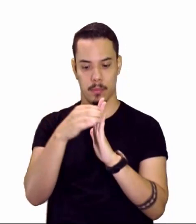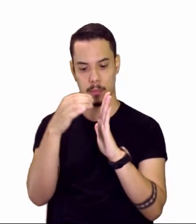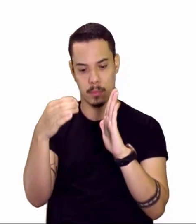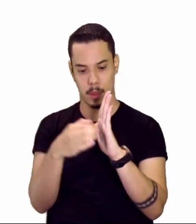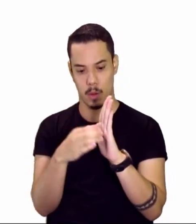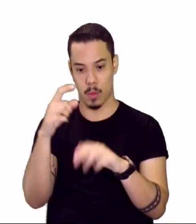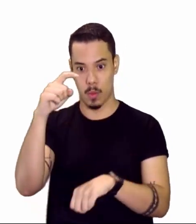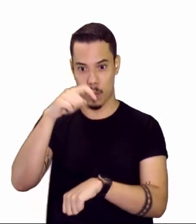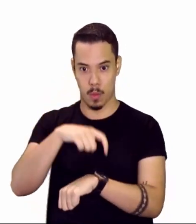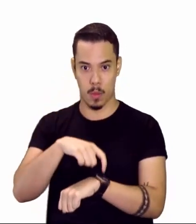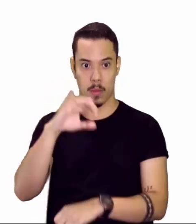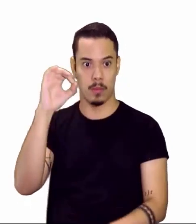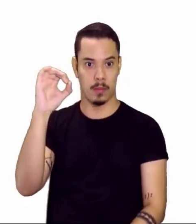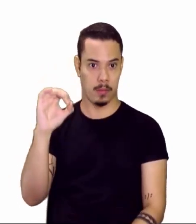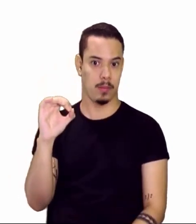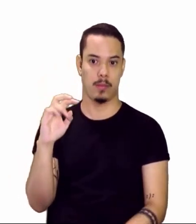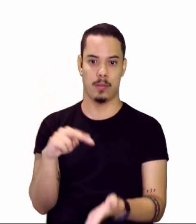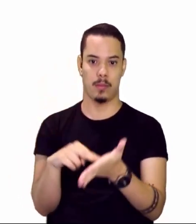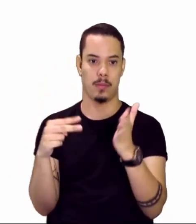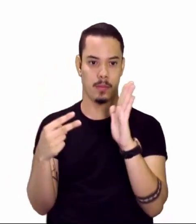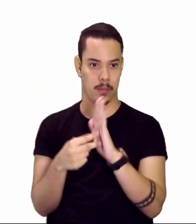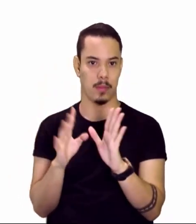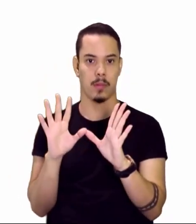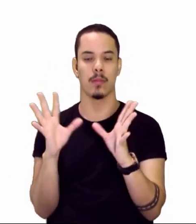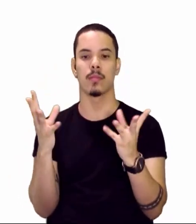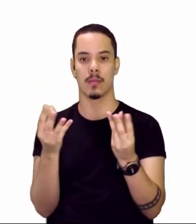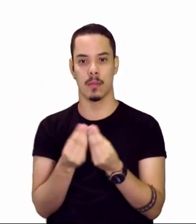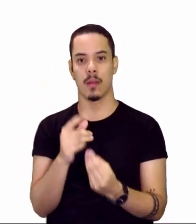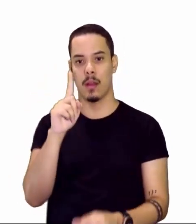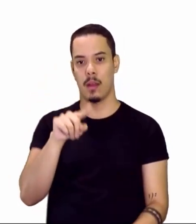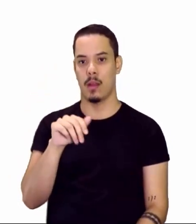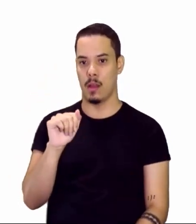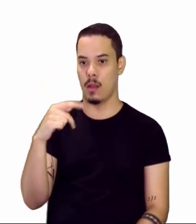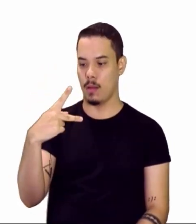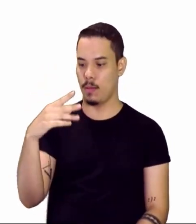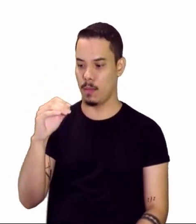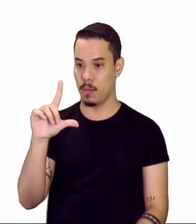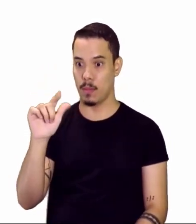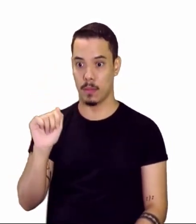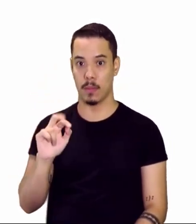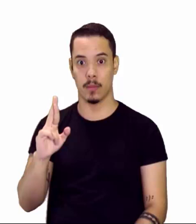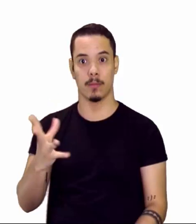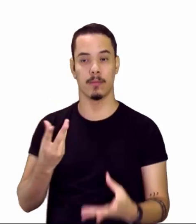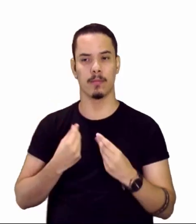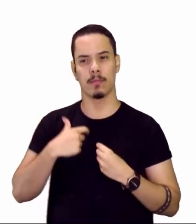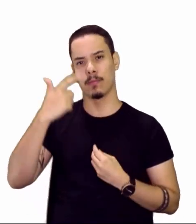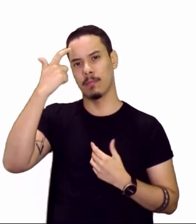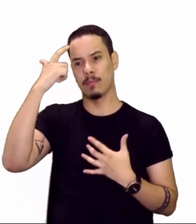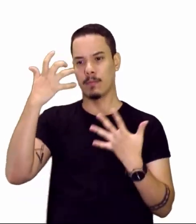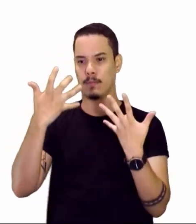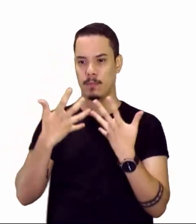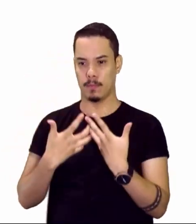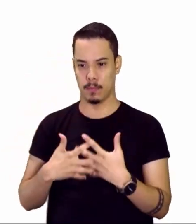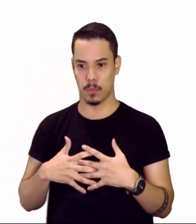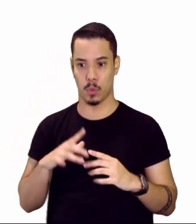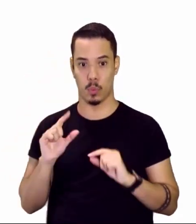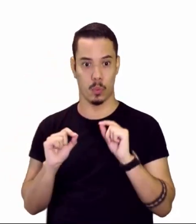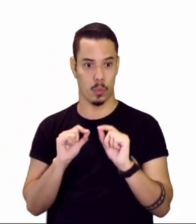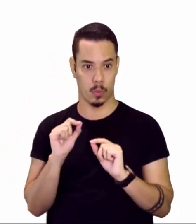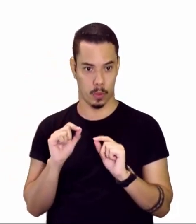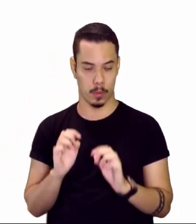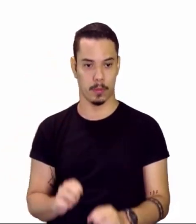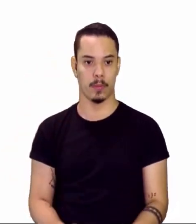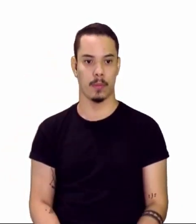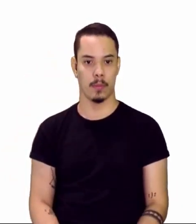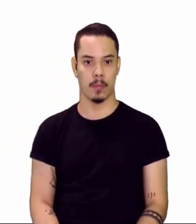de polo for 0, a molécula é apolar. E refletindo sobre o que eu falei,